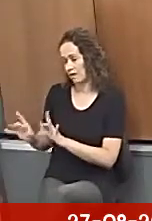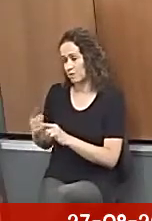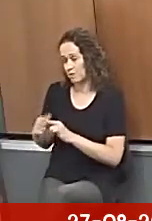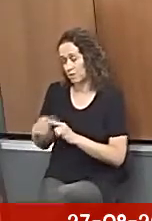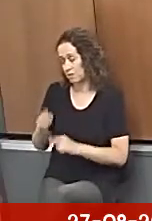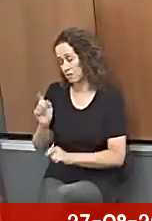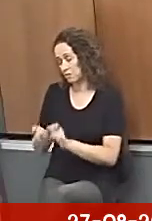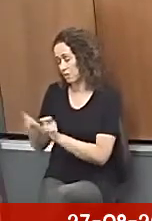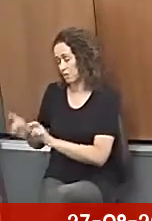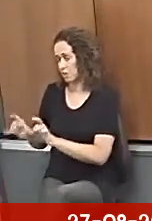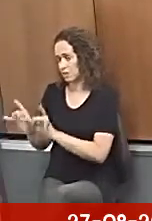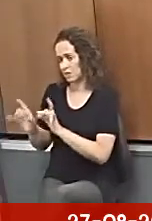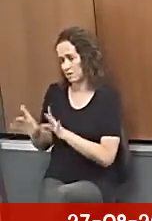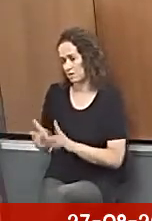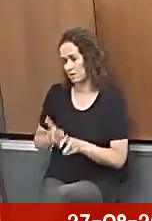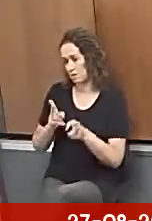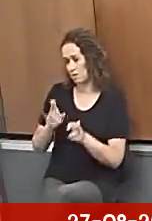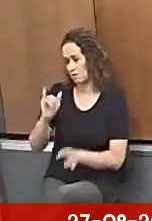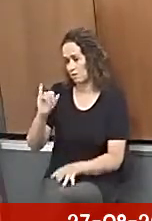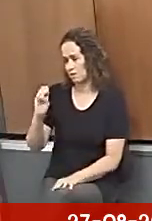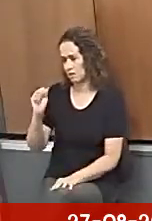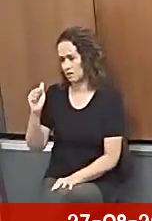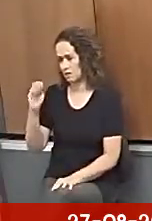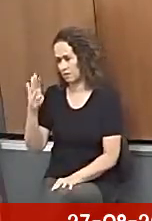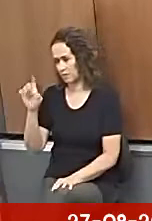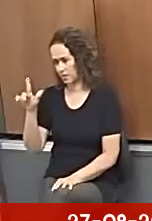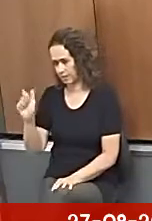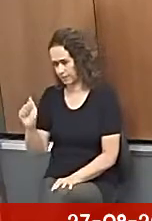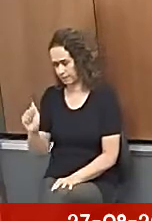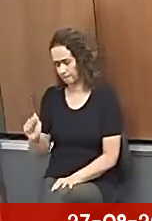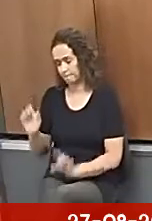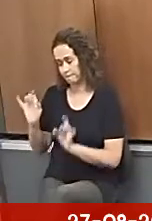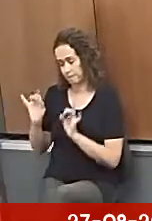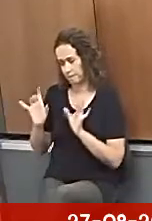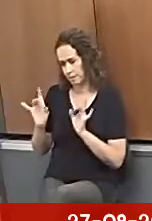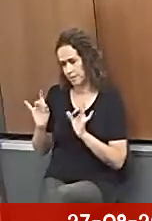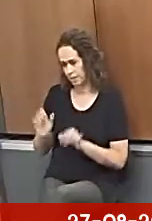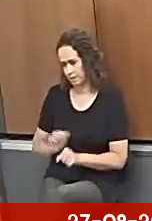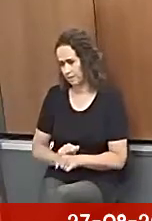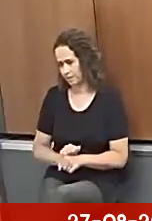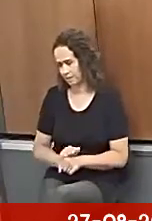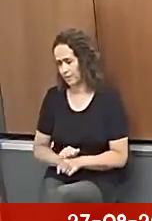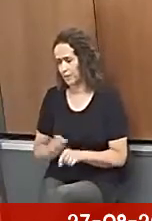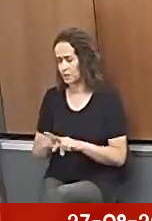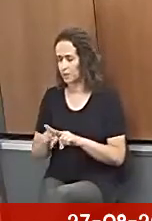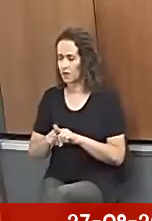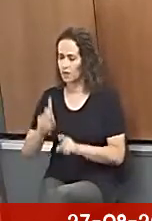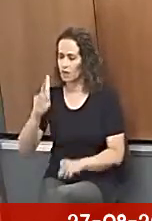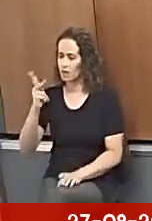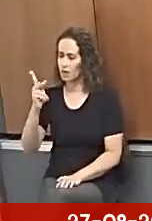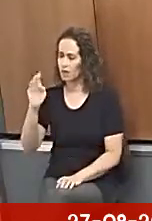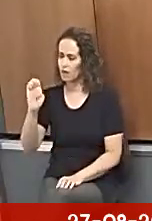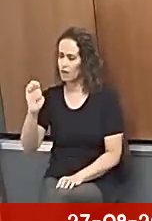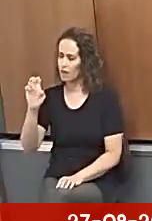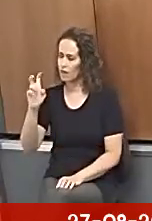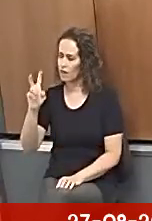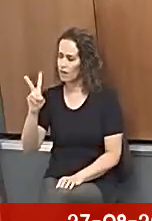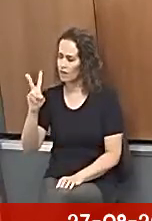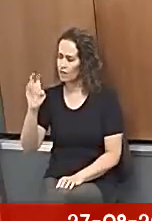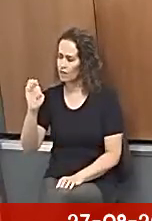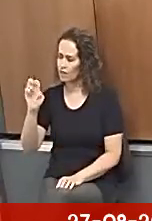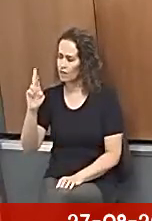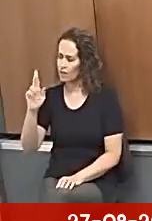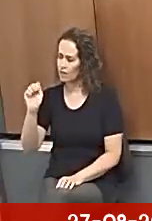especiais como isabela é uma pessoa especial no olhar do senhor geraldo alves o presidente olhar do meu pai